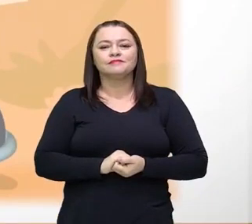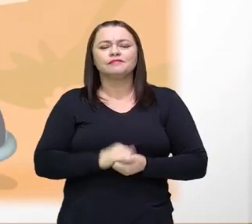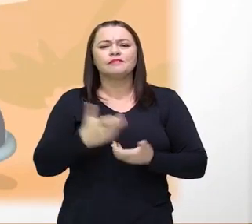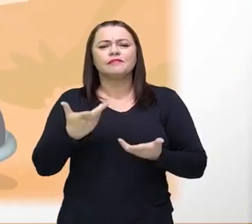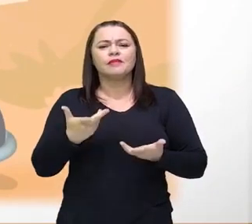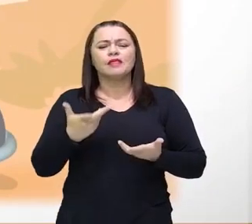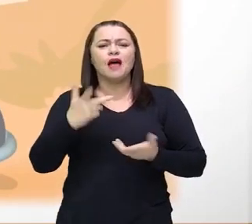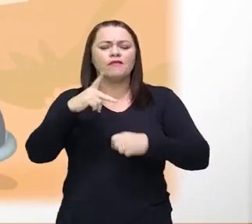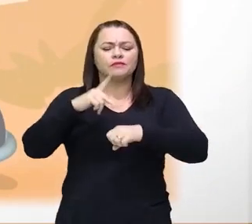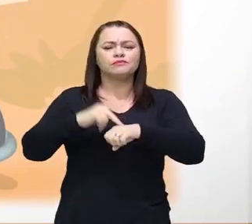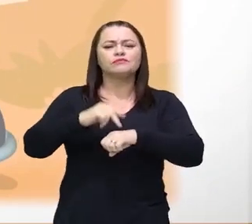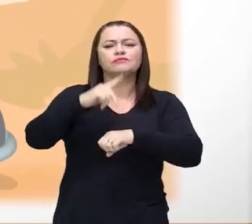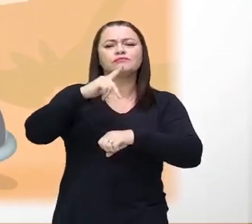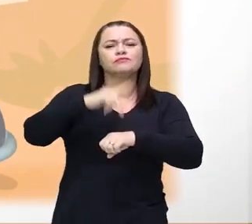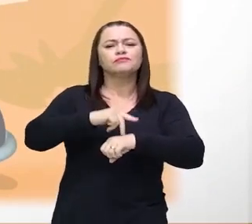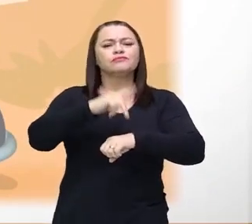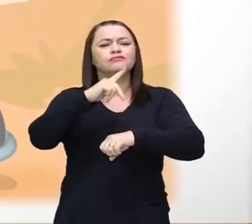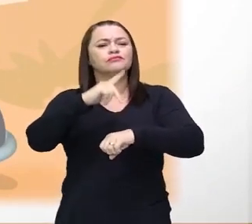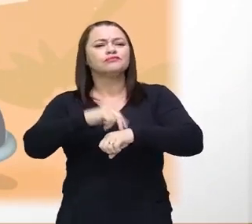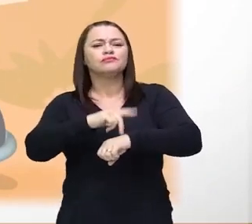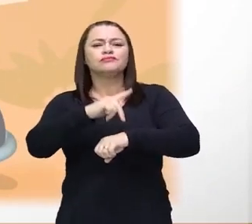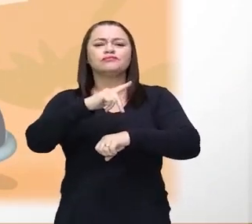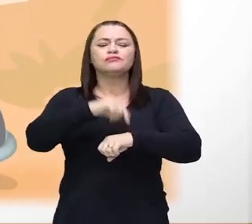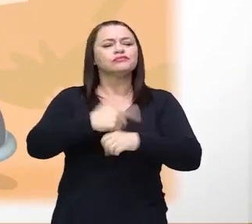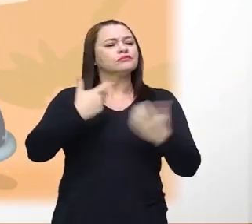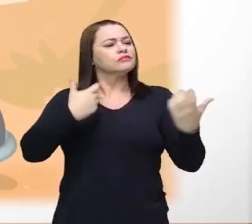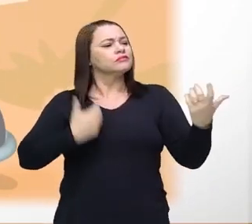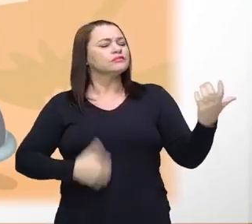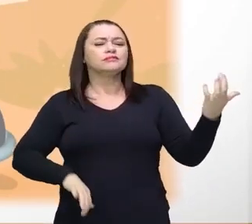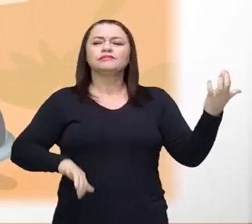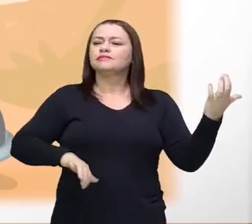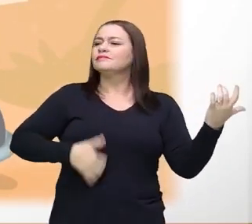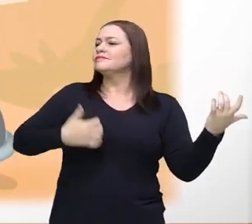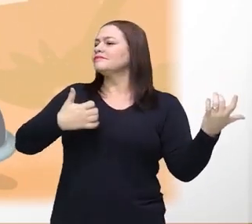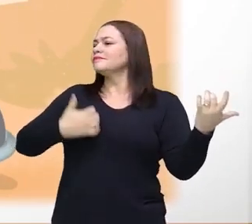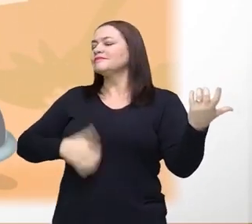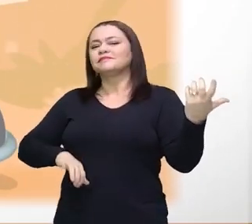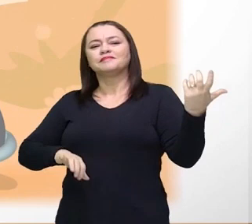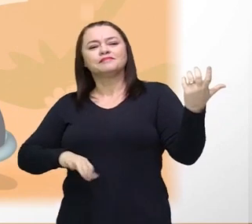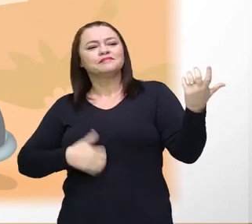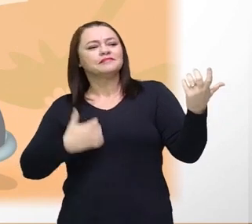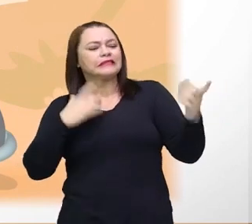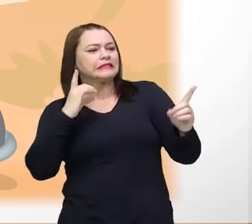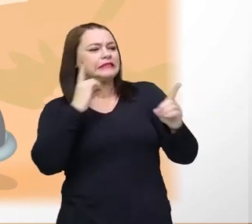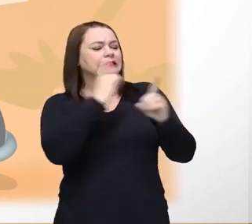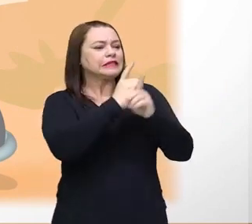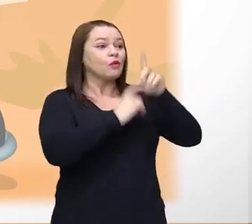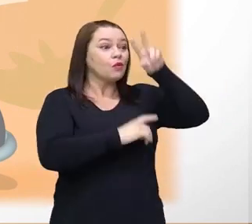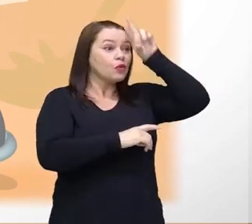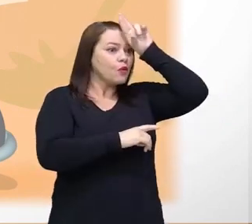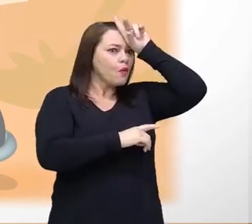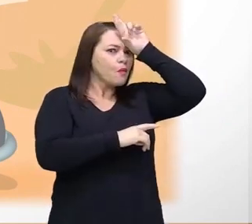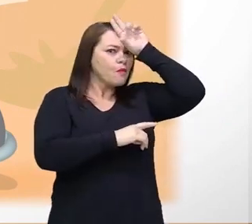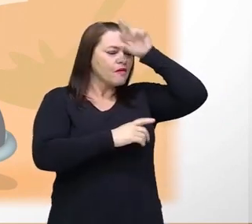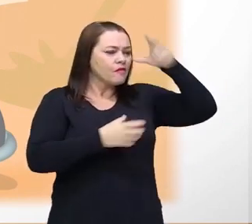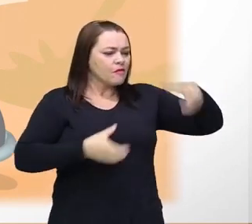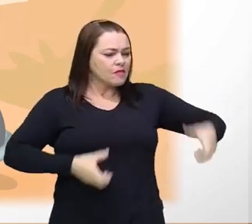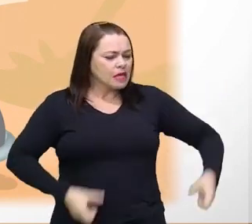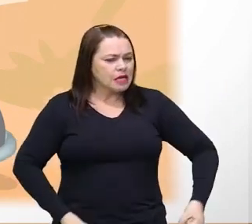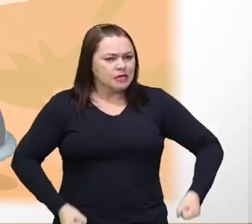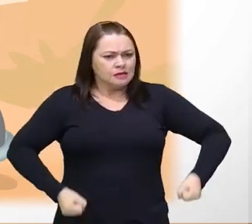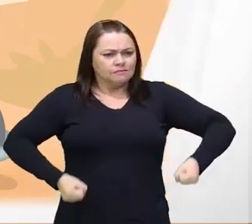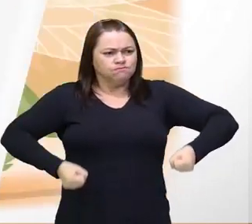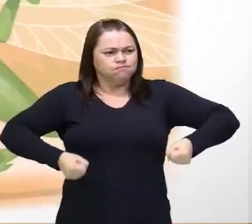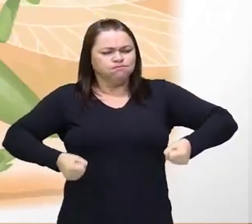Estava a cigarra, saltitante, a cantarolar pelos campos, quando encontrou uma formiga que passava carregando um imenso grão